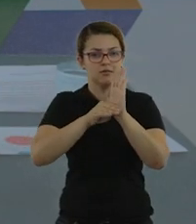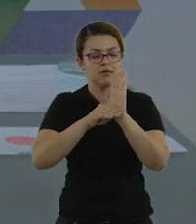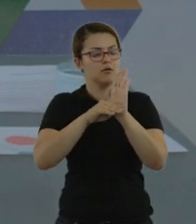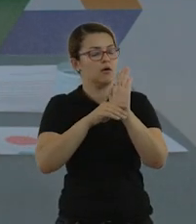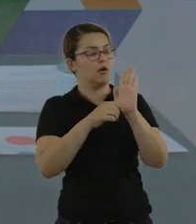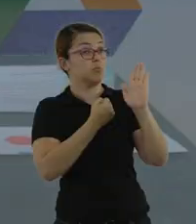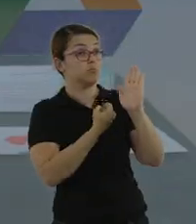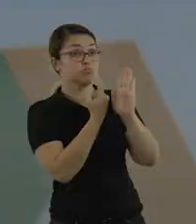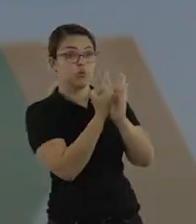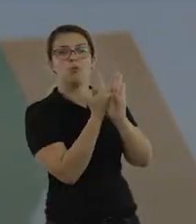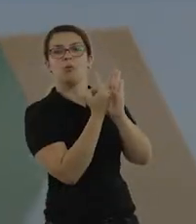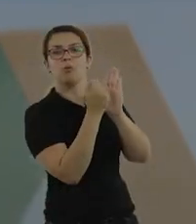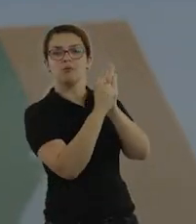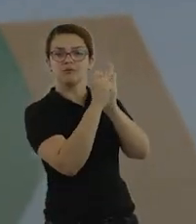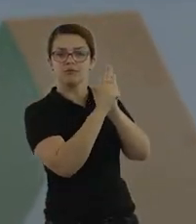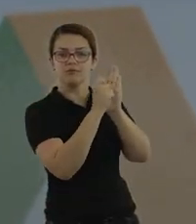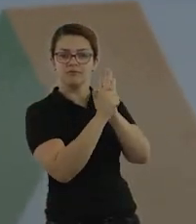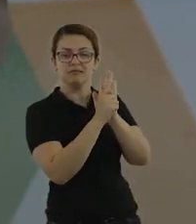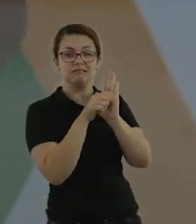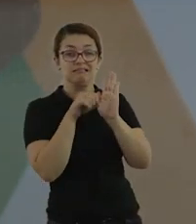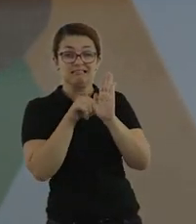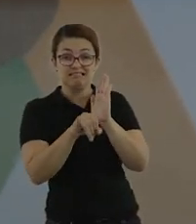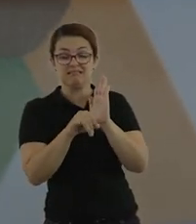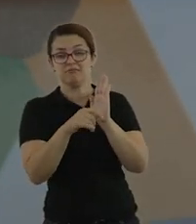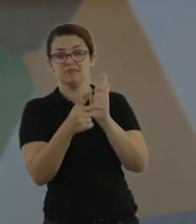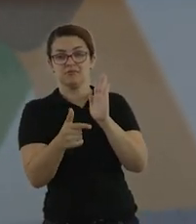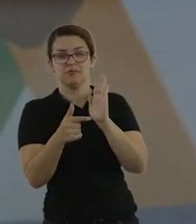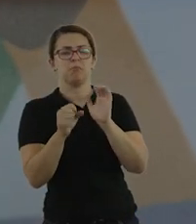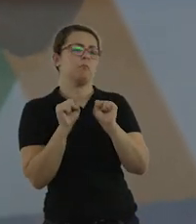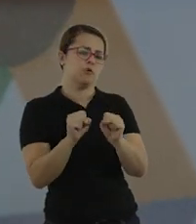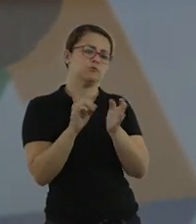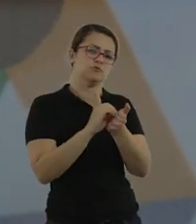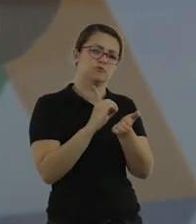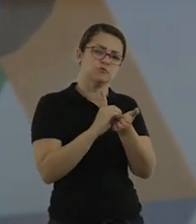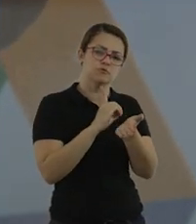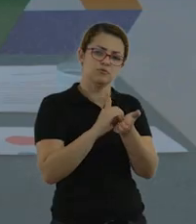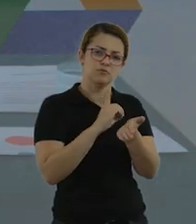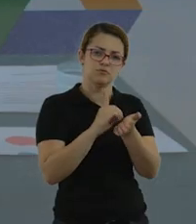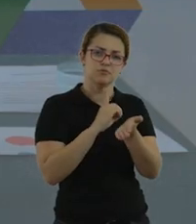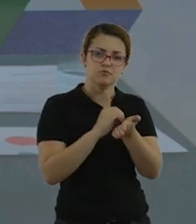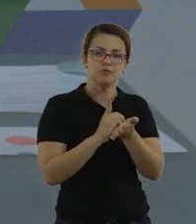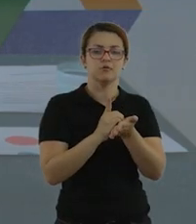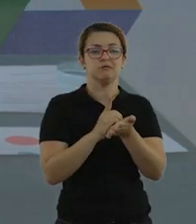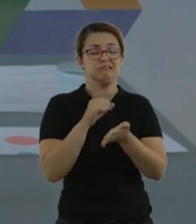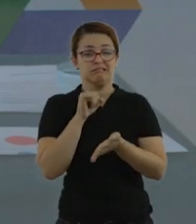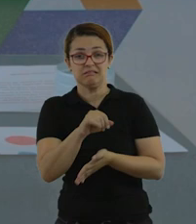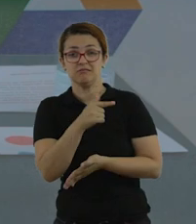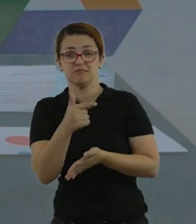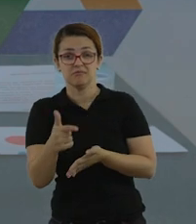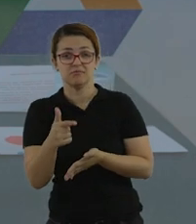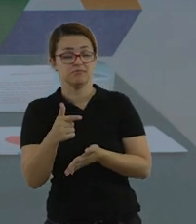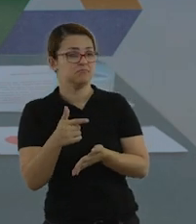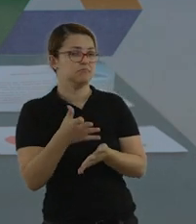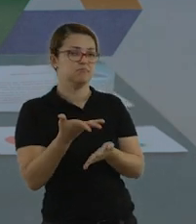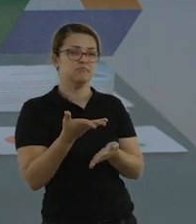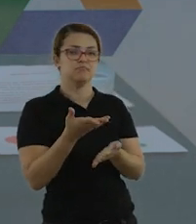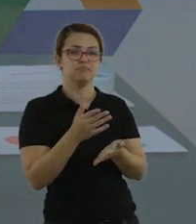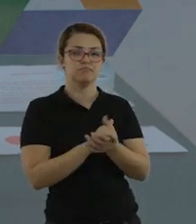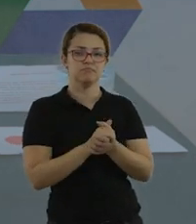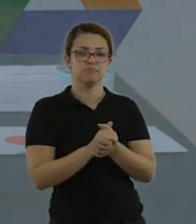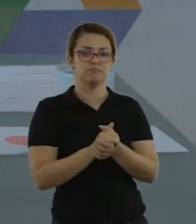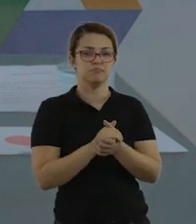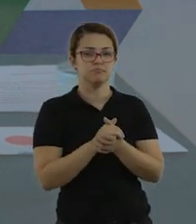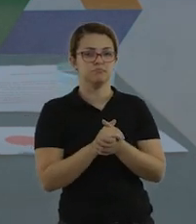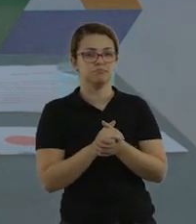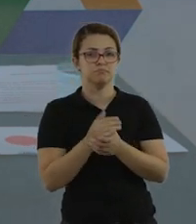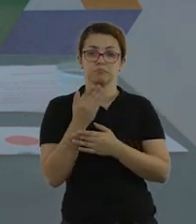de base, para você poder estar consultando. Se você não tem acesso à internet agora, você pode pegar um dicionário. Se você não tem um dicionário na sua casa,